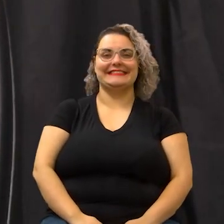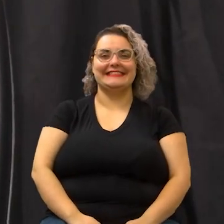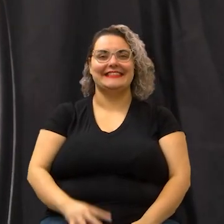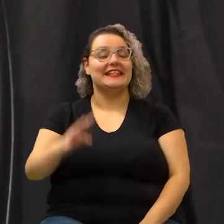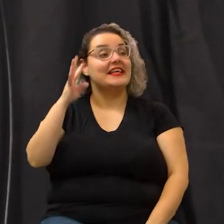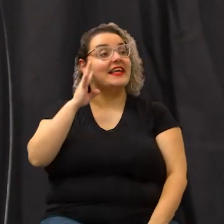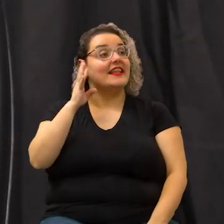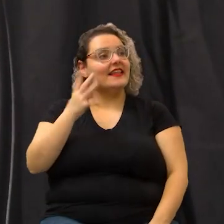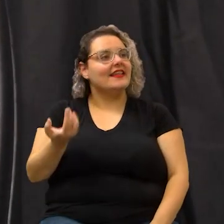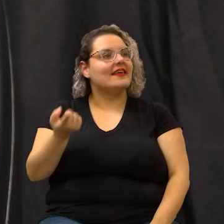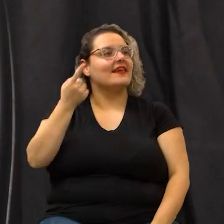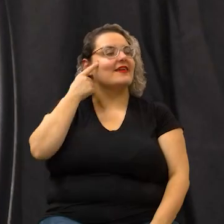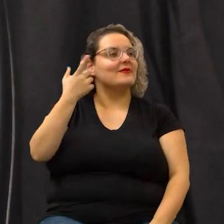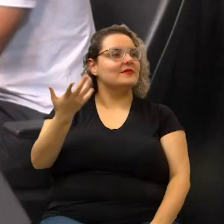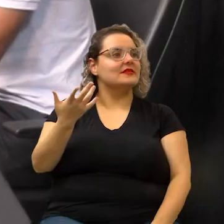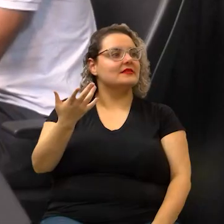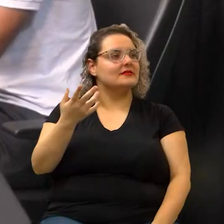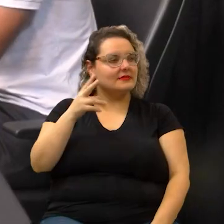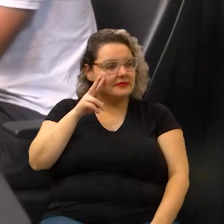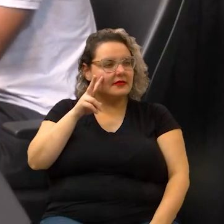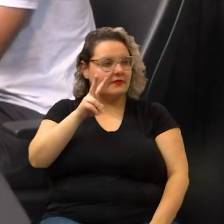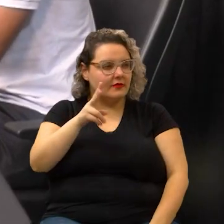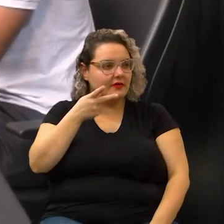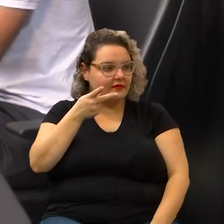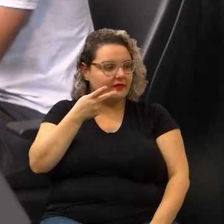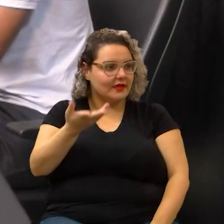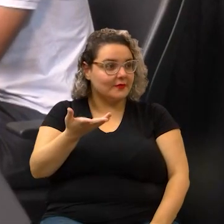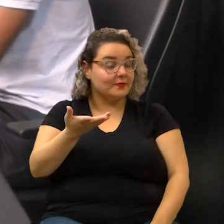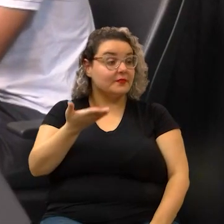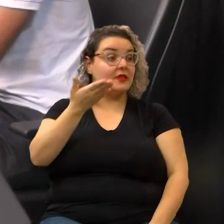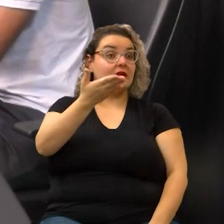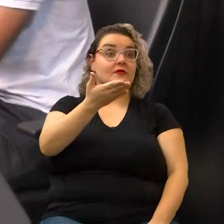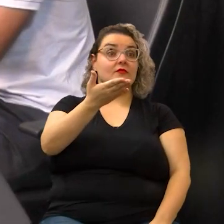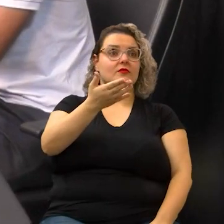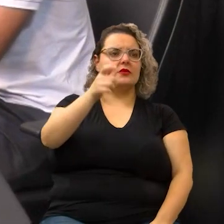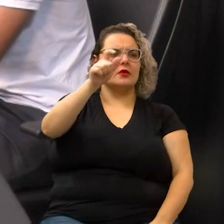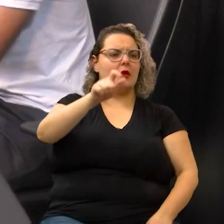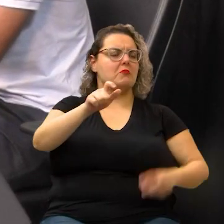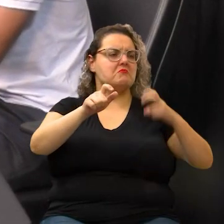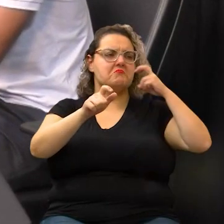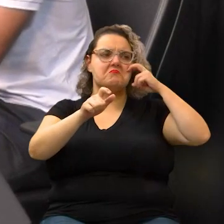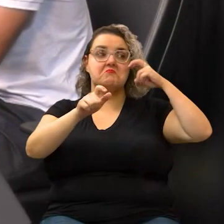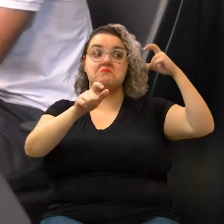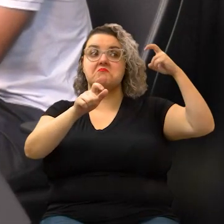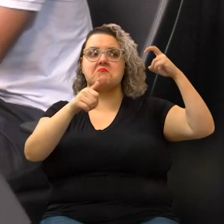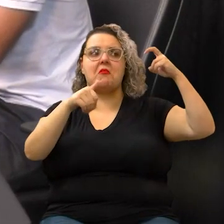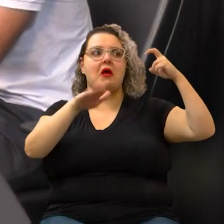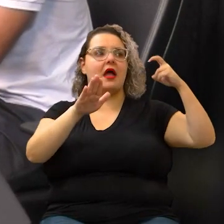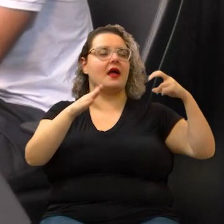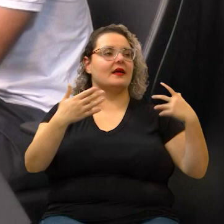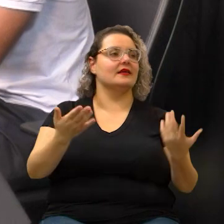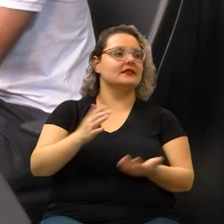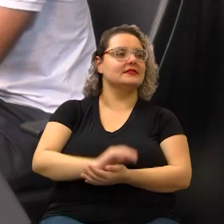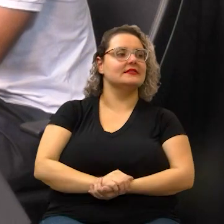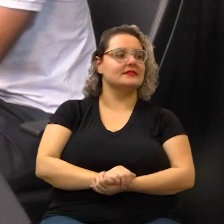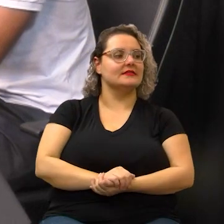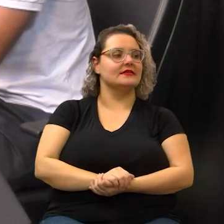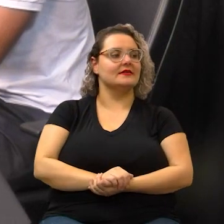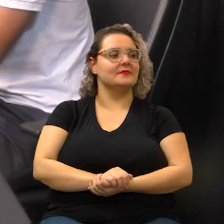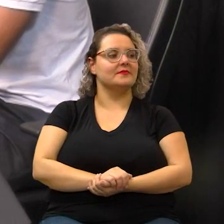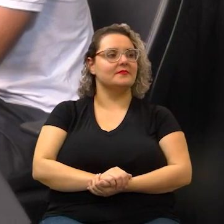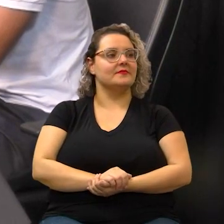Legal, né? Como Legal. você pensar que... Você viu o que ele falou? Que você, pra ele, é a pessoa mais sábia.